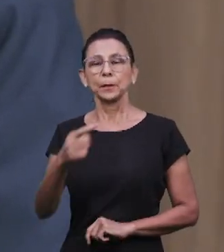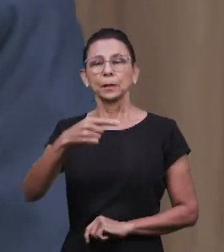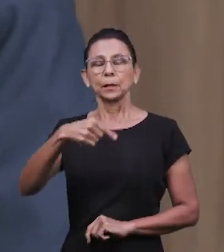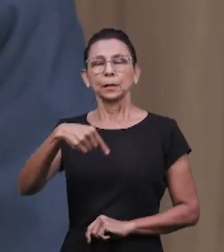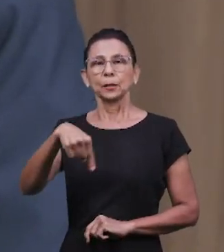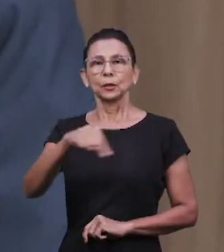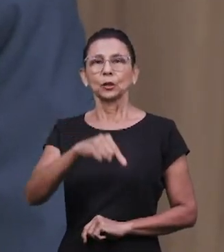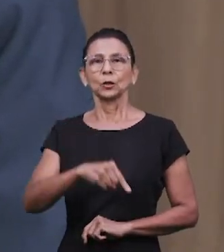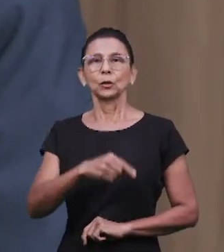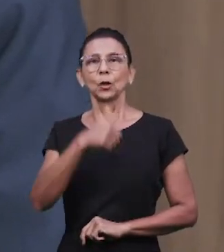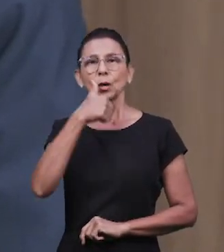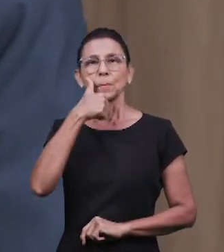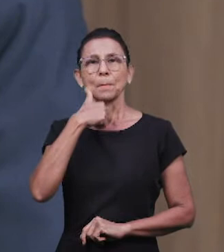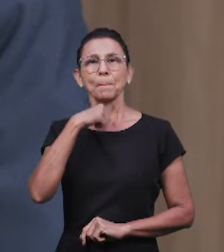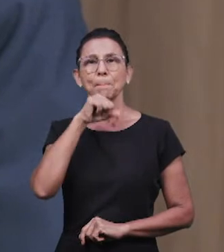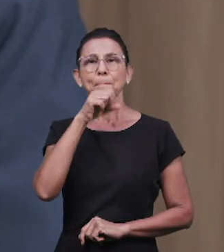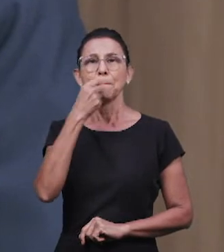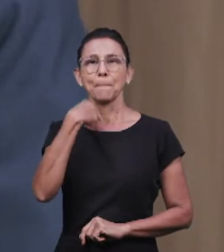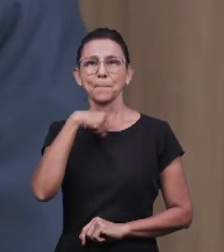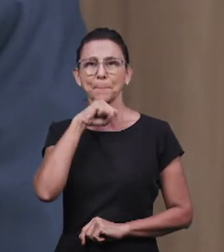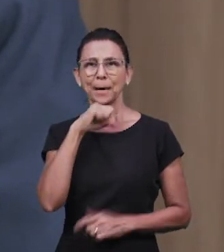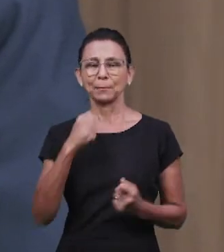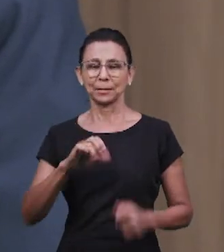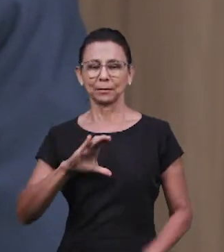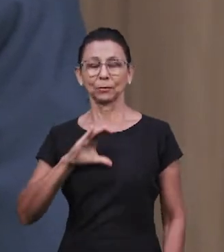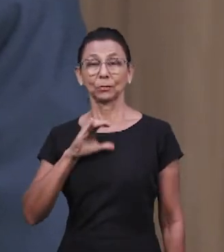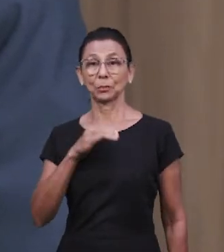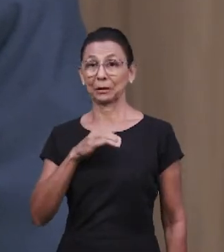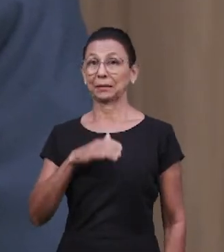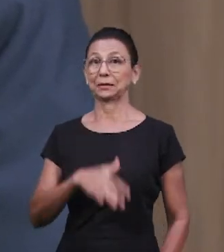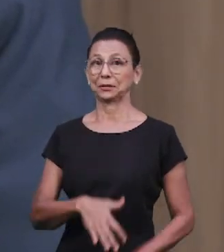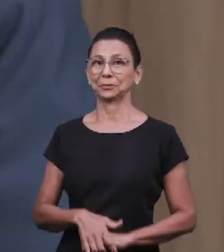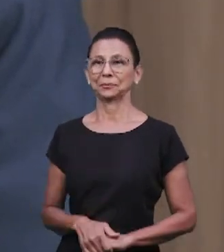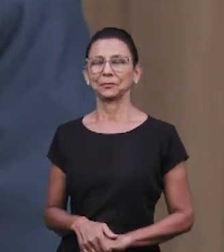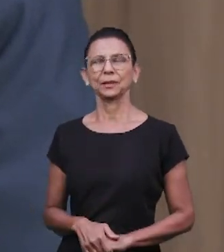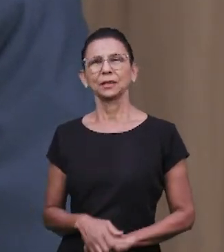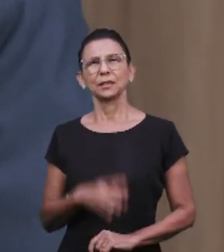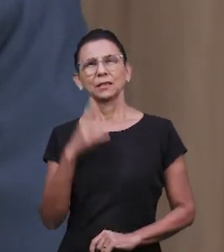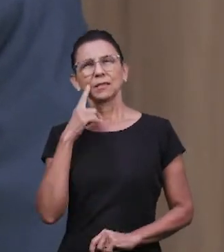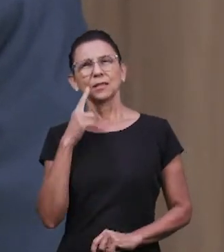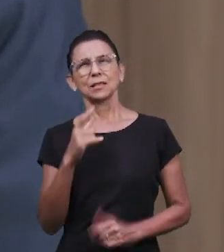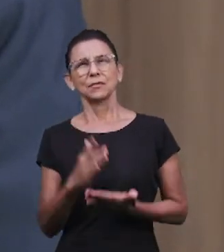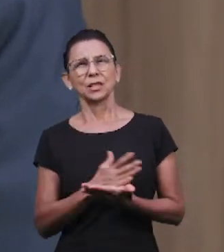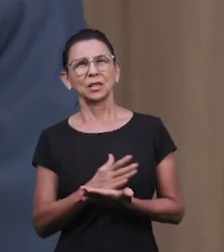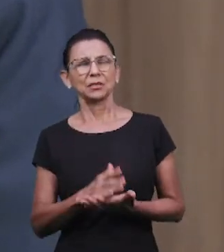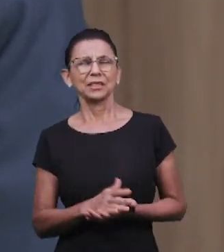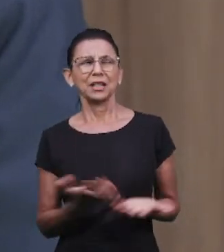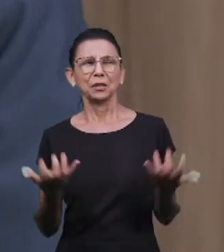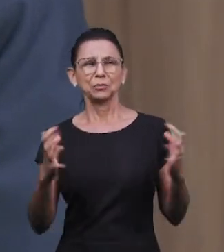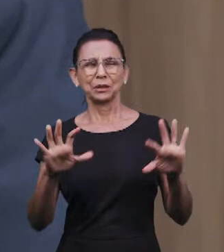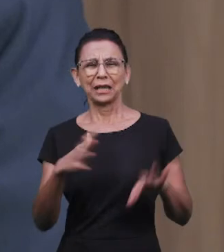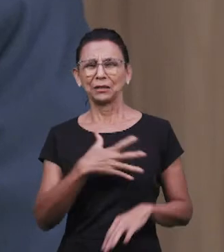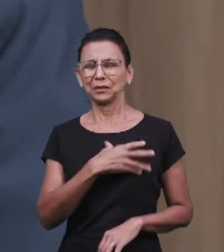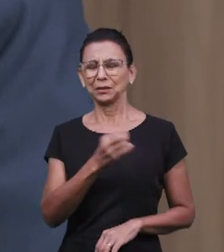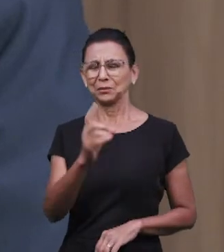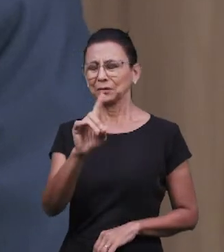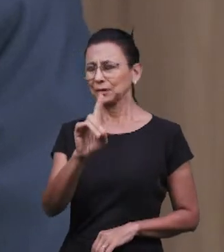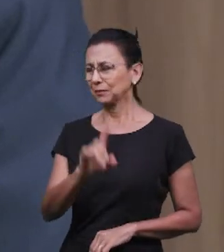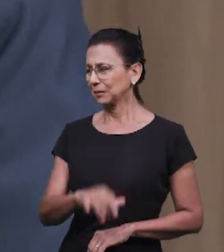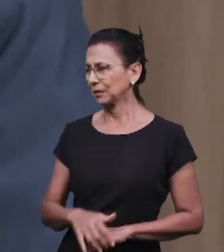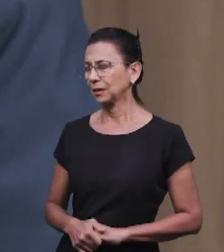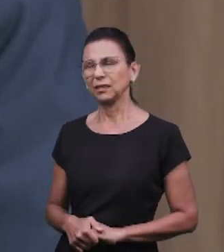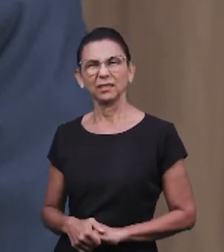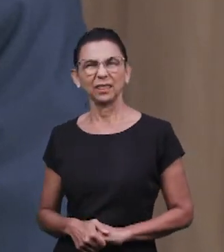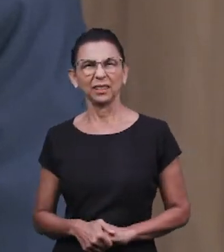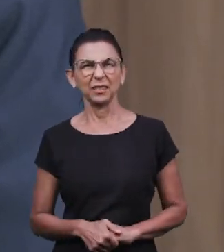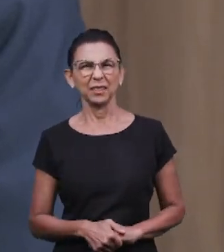sejam lançadas, nós como valentes, porque para ser pai e mãe tem que ser valente. Porque hoje você vê muitos aí que não querem ser pai nem mãe, não quero